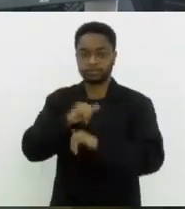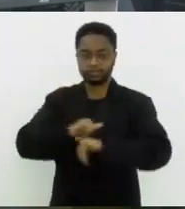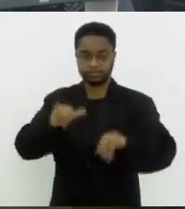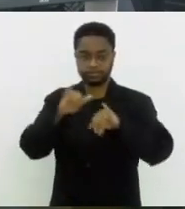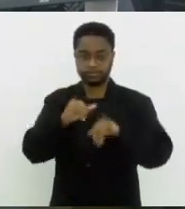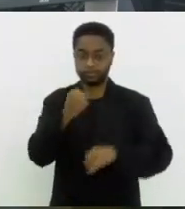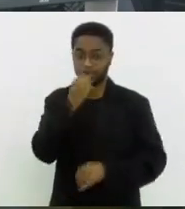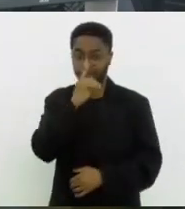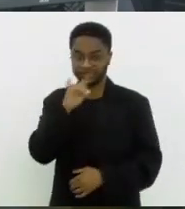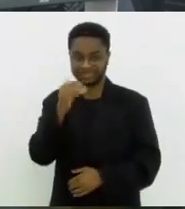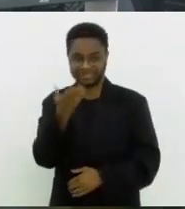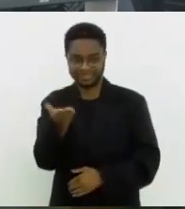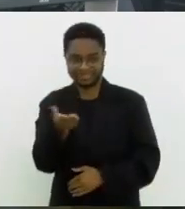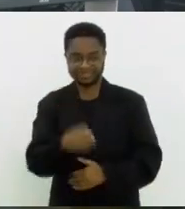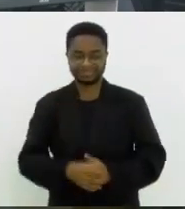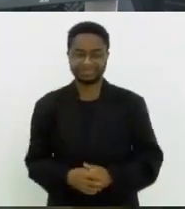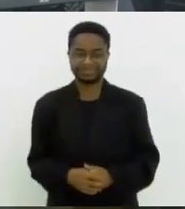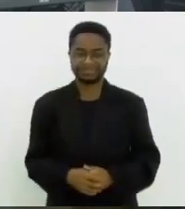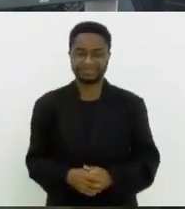PV.